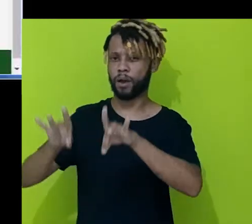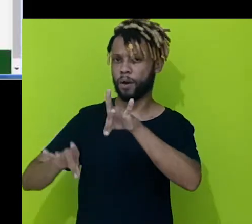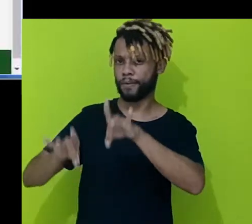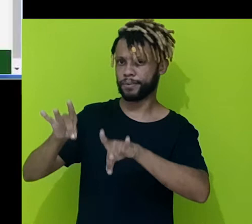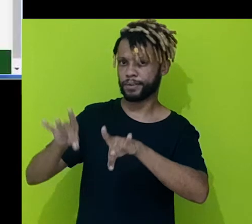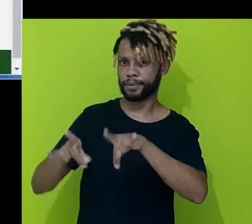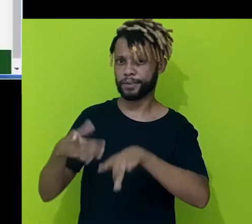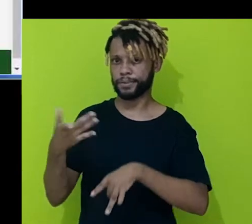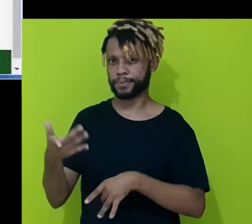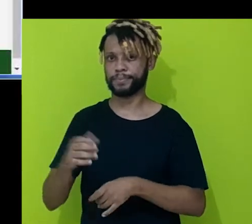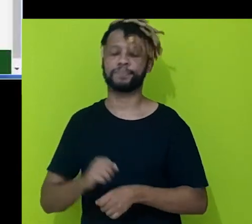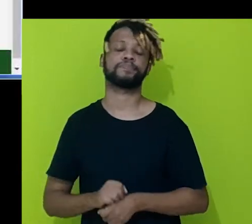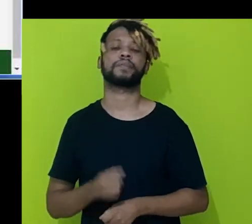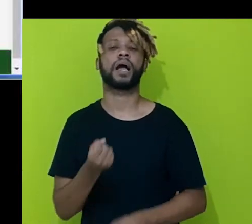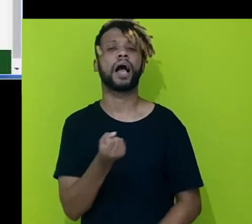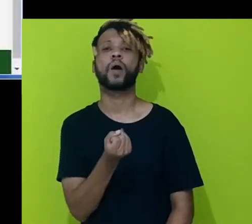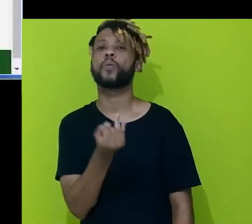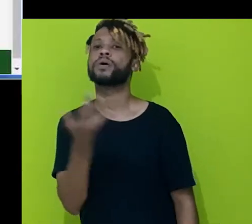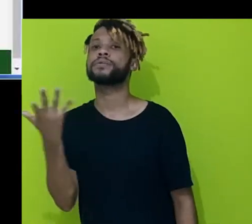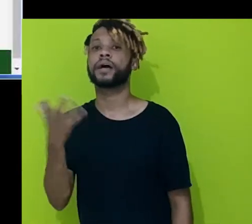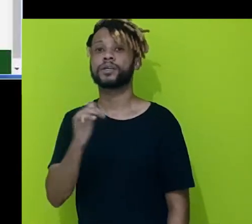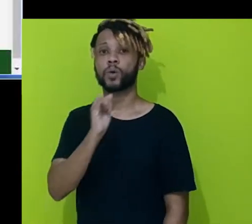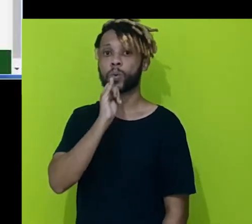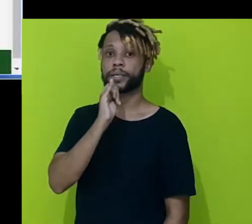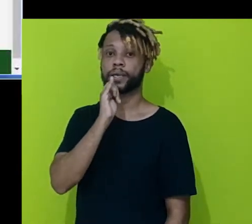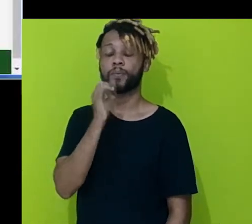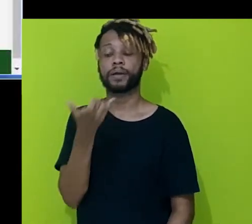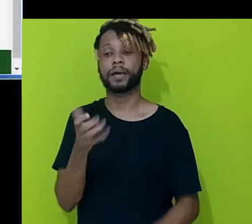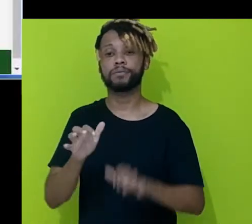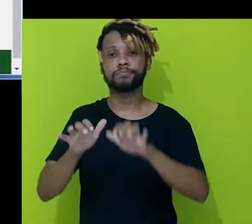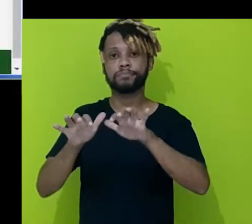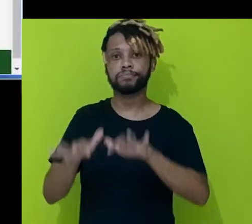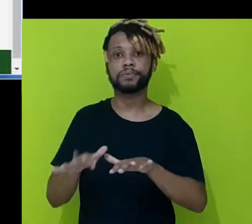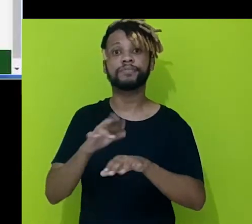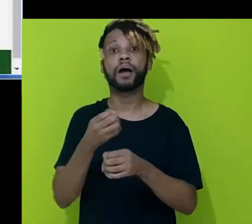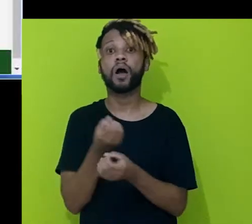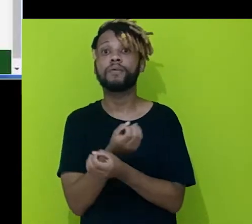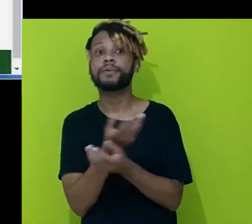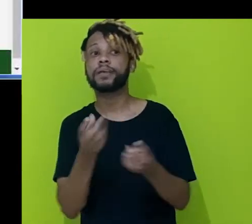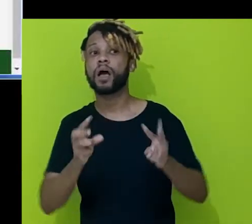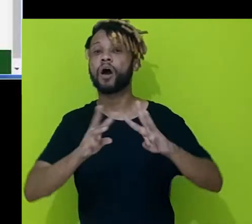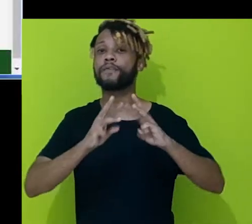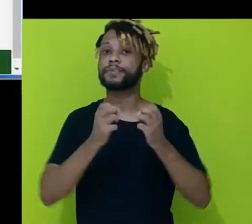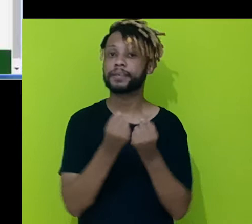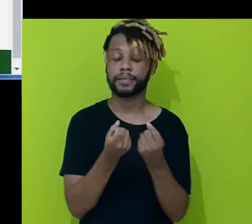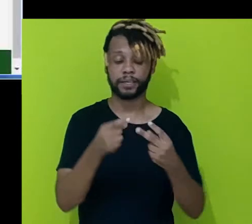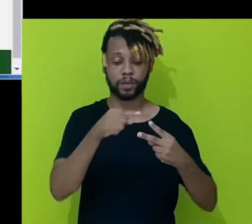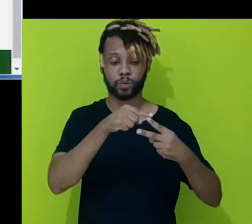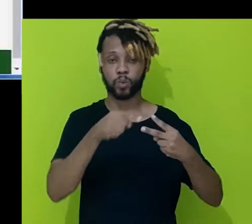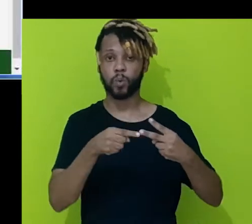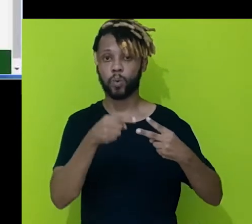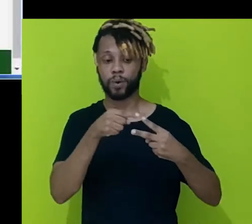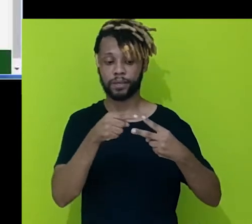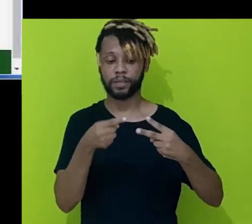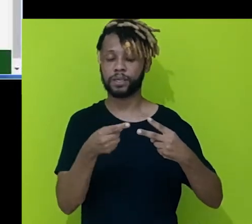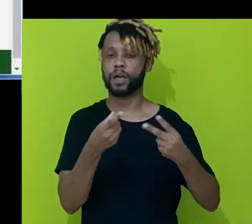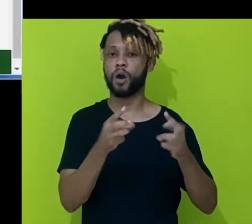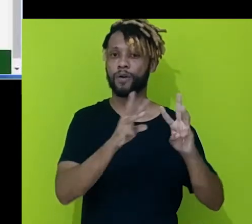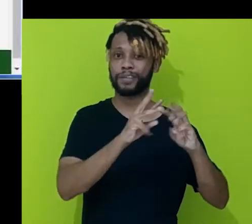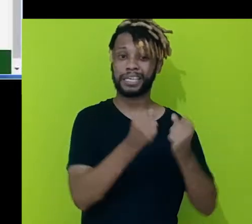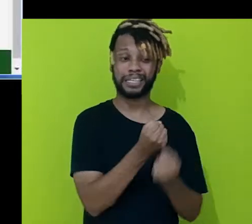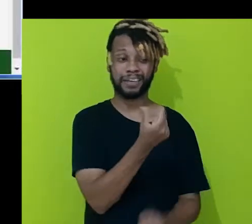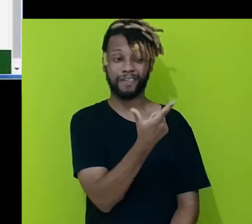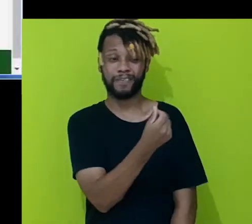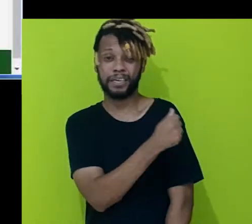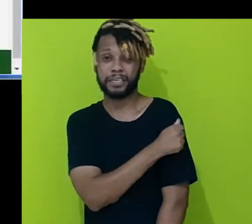A quantidade, supondo que eu queira cadastrar, que nós vamos oferecer 2 oficinas com 20 pessoas cada uma. Então eu vou botar